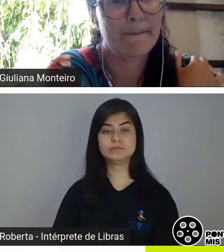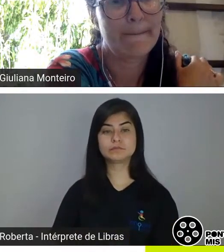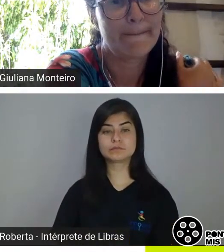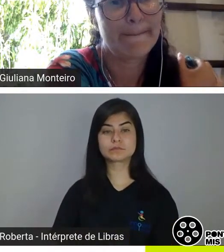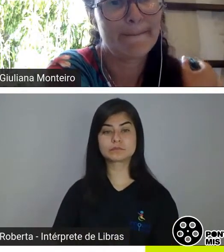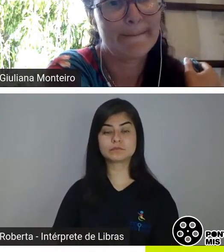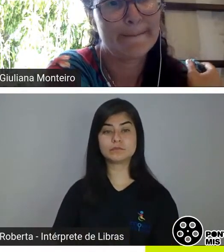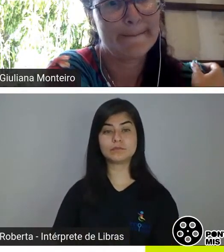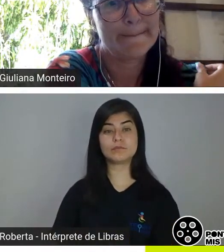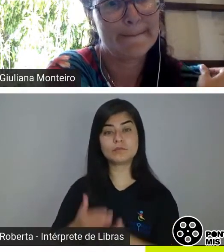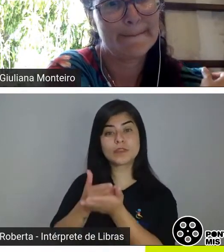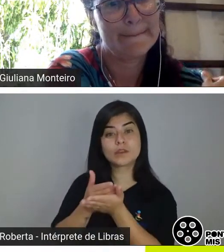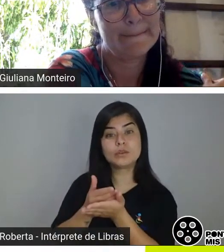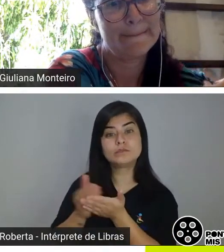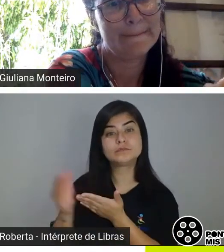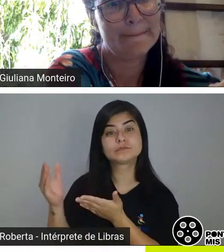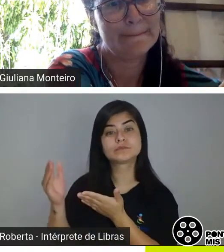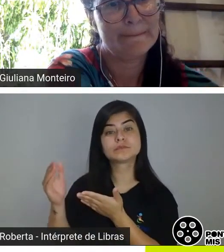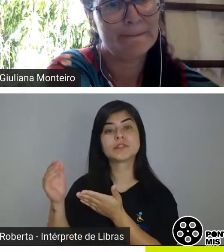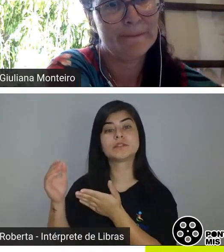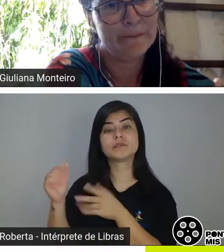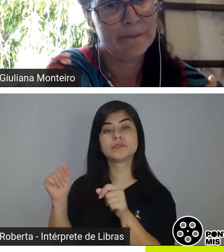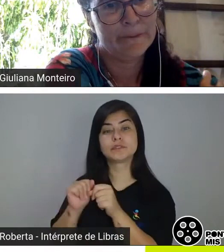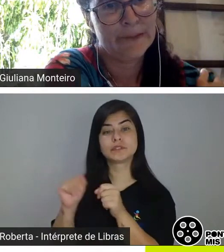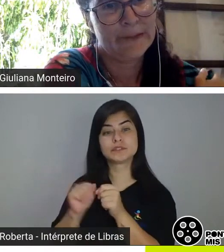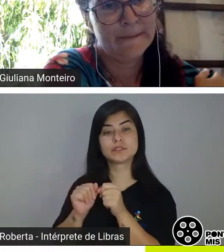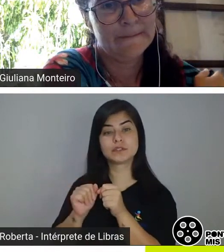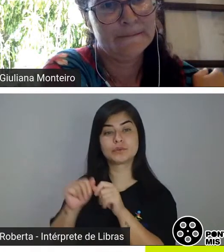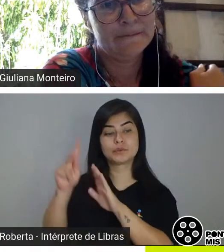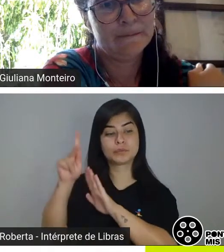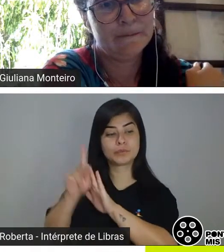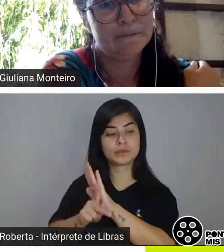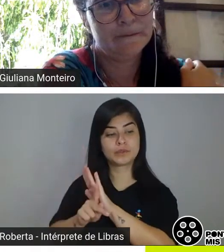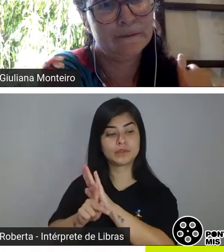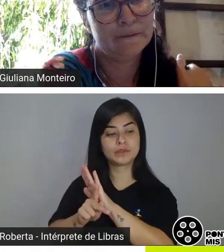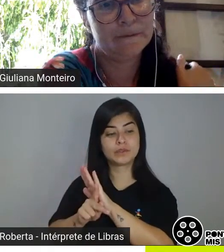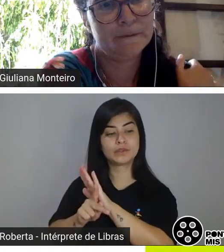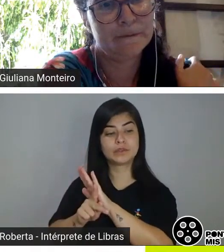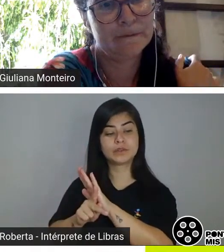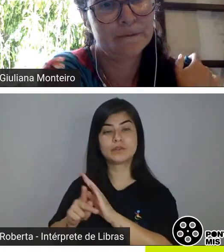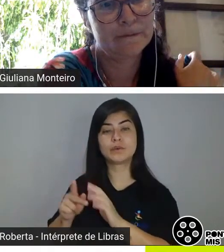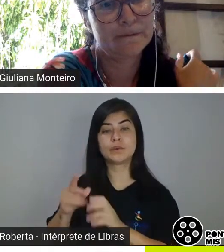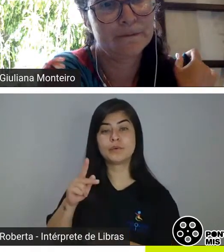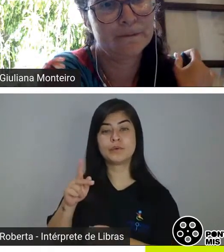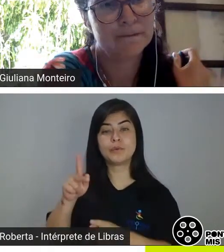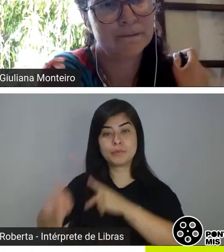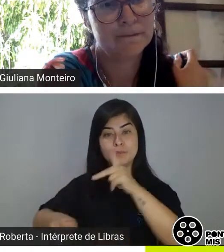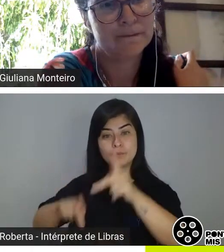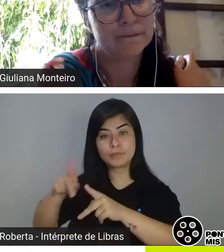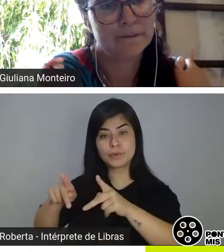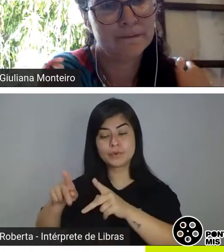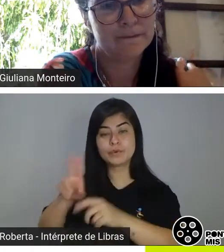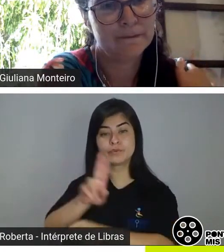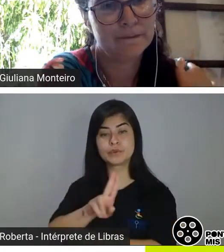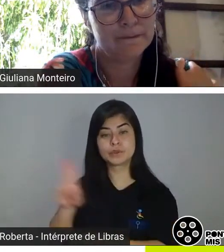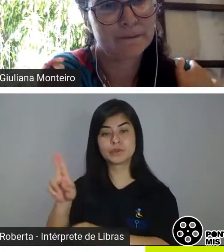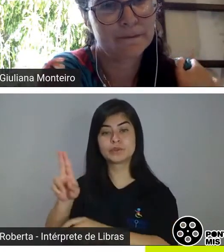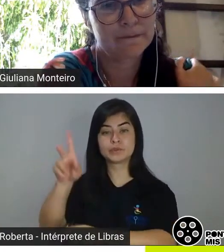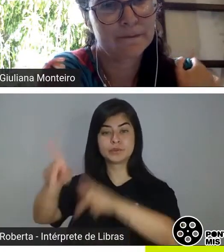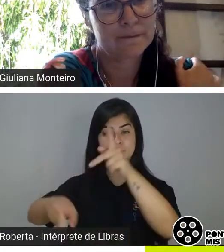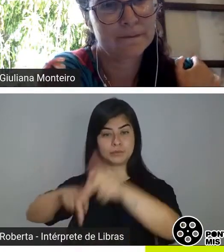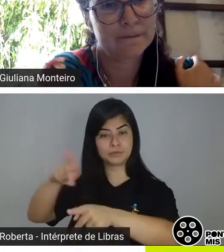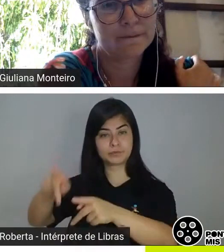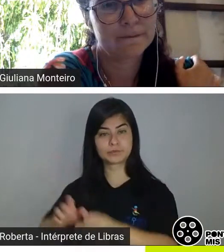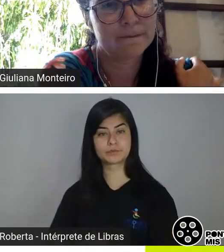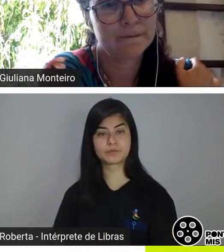eu comecei, eu e o Gibasis Brasil fizemos um projeto uma vez chamado O Povo e o Em Nome do Povo, que era